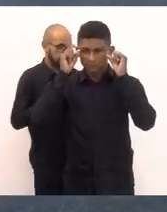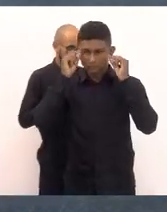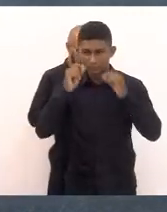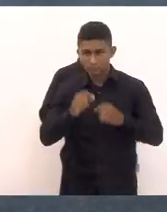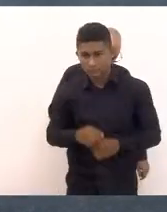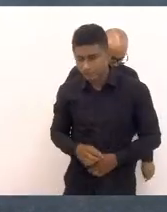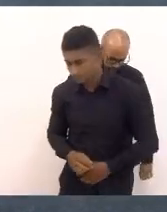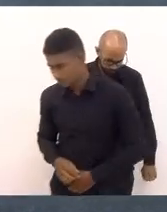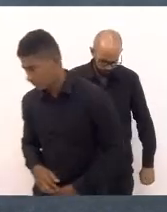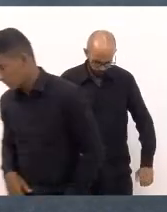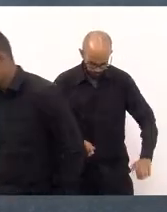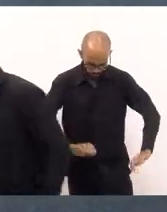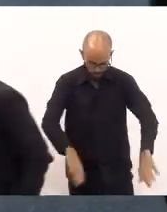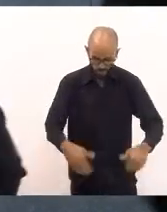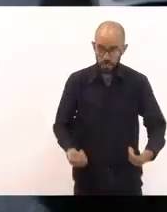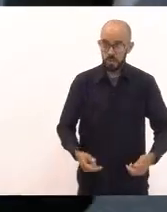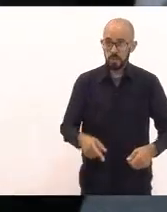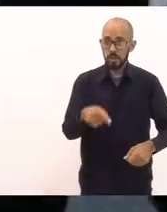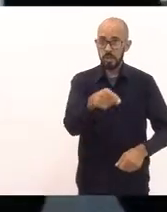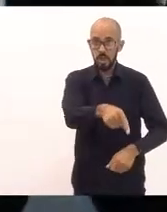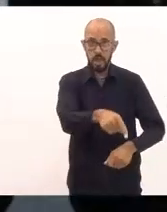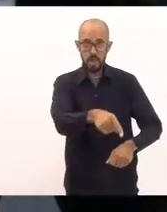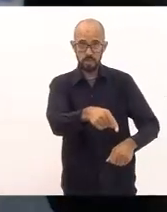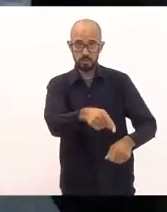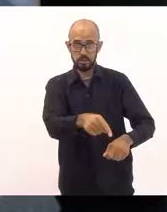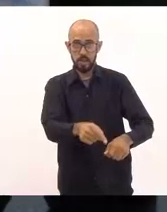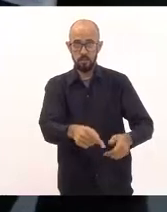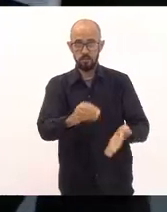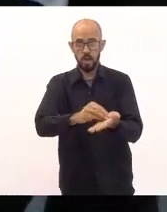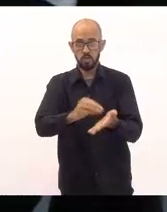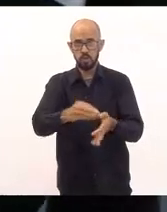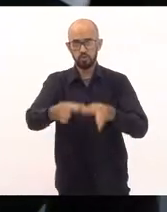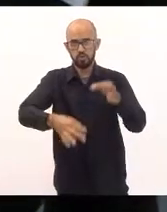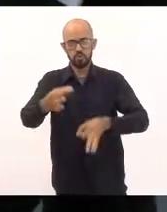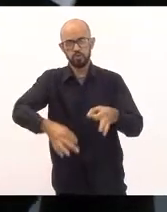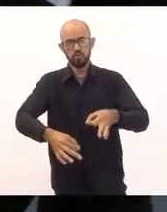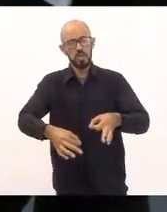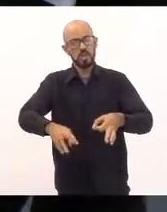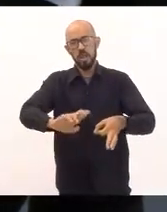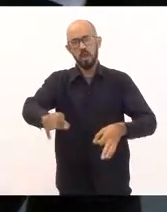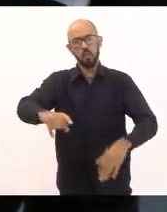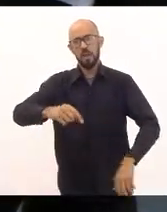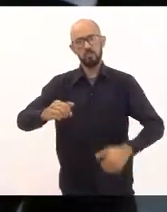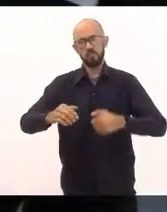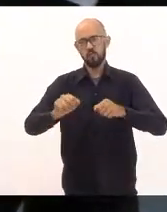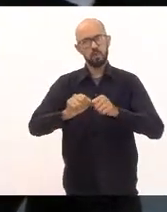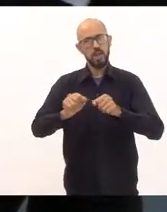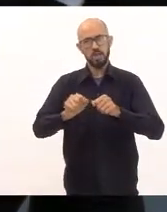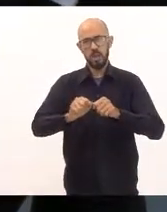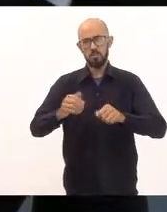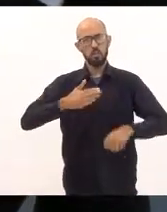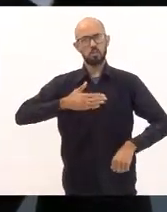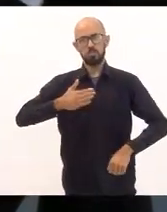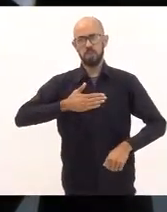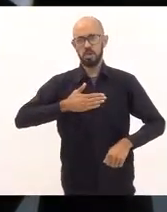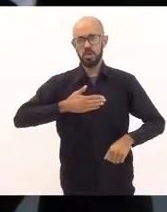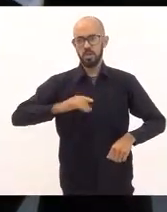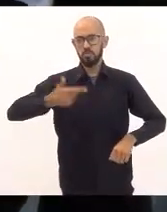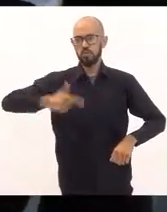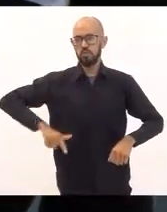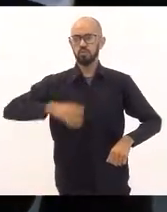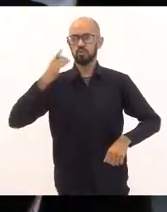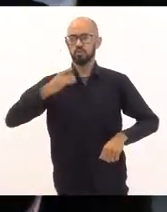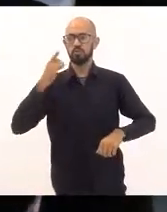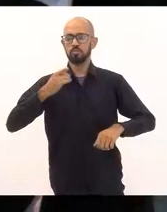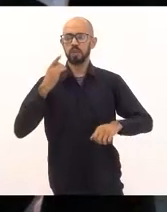que esse abismo não está sendo cavado por mim e por aqueles deputados que